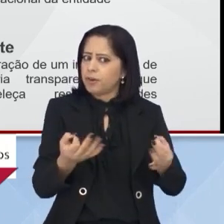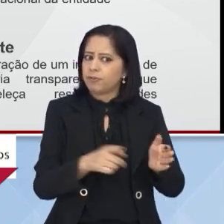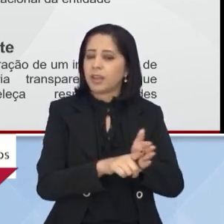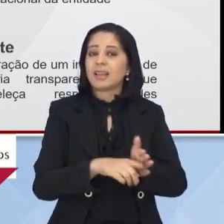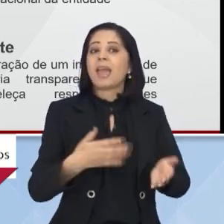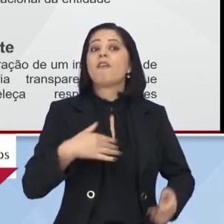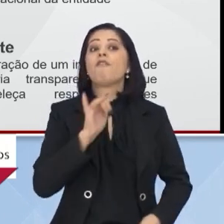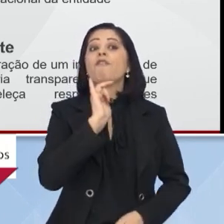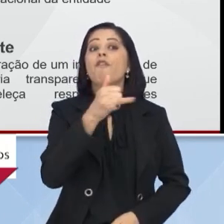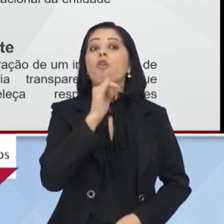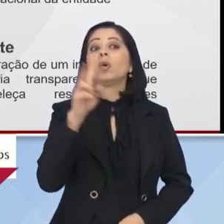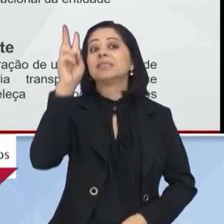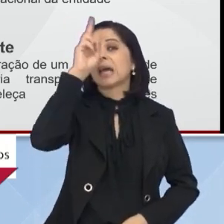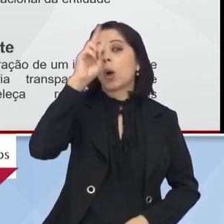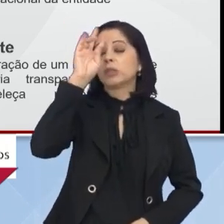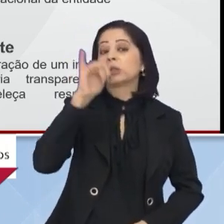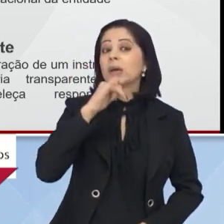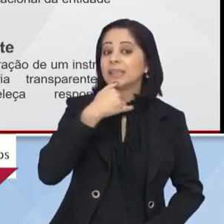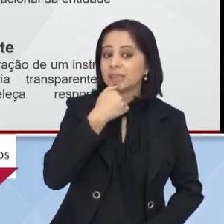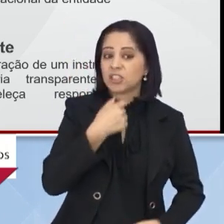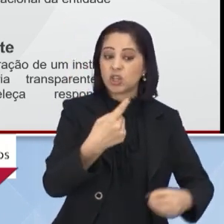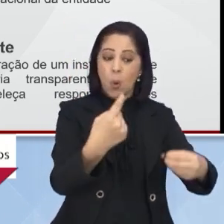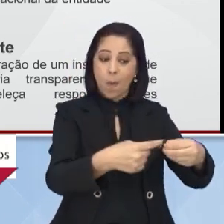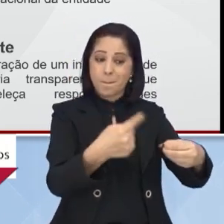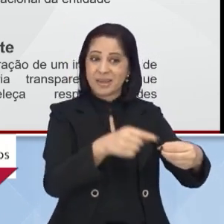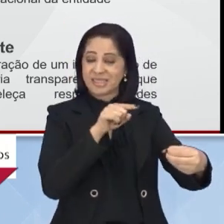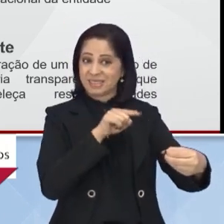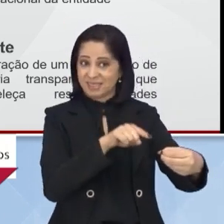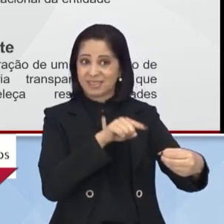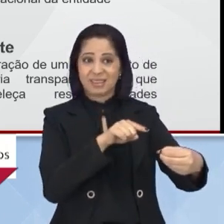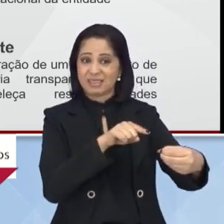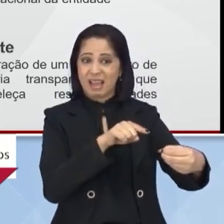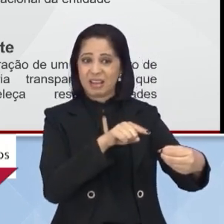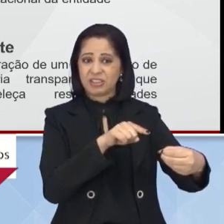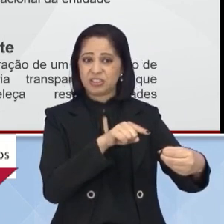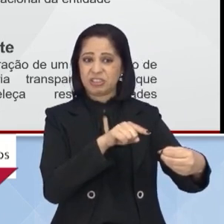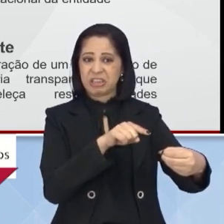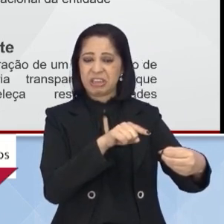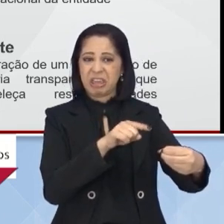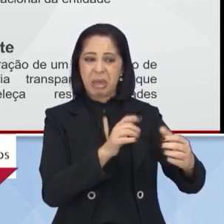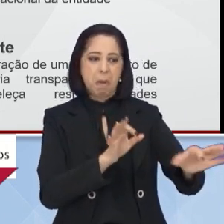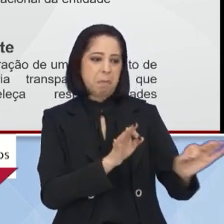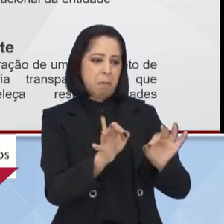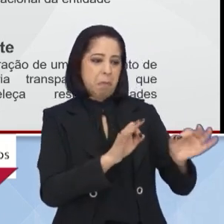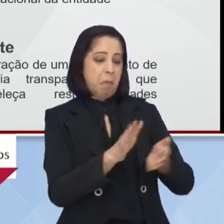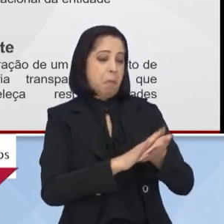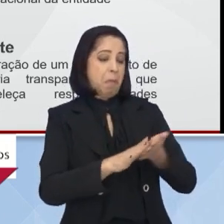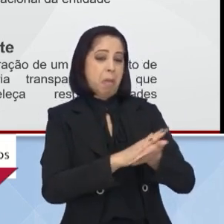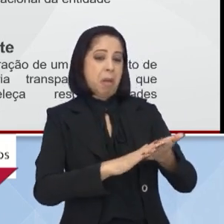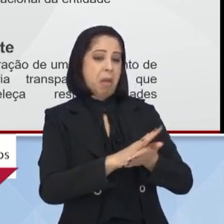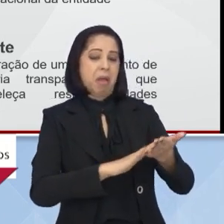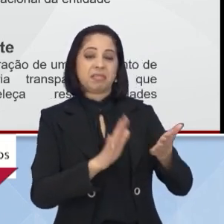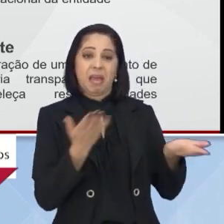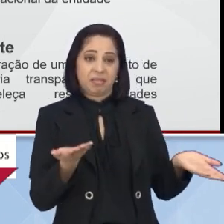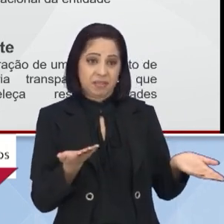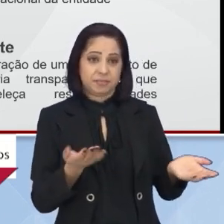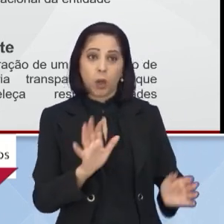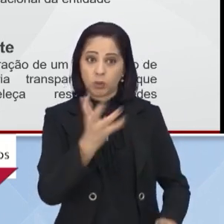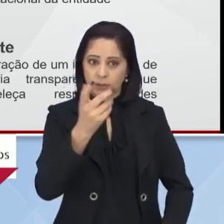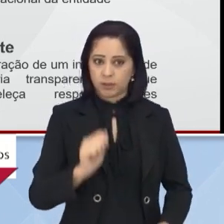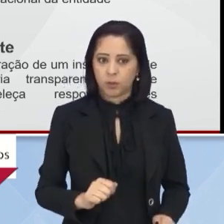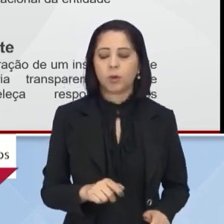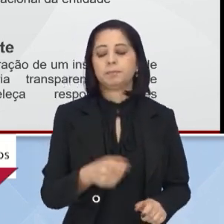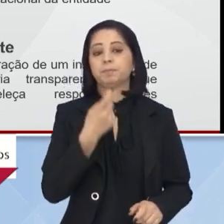uma historinha triste para vocês de um município que não não observou essa etapa do planejamento e colocou tudo a perder